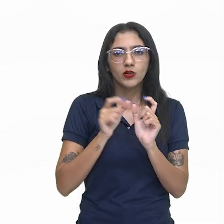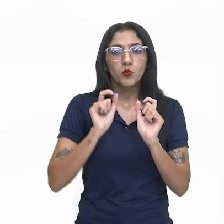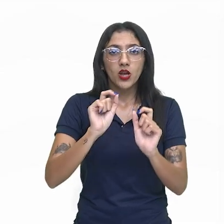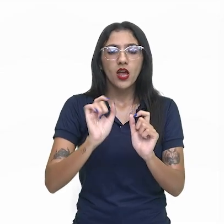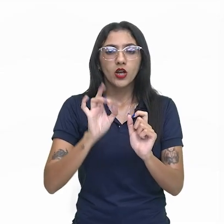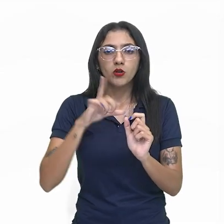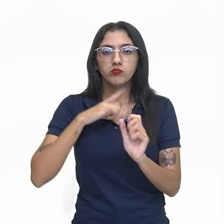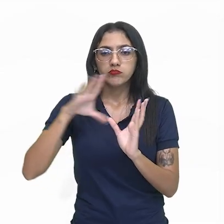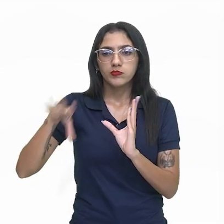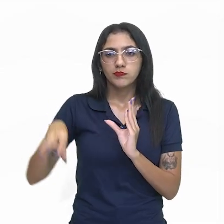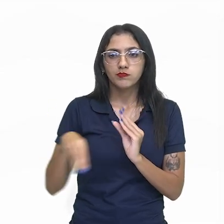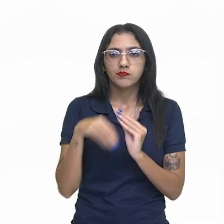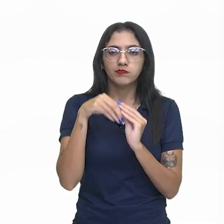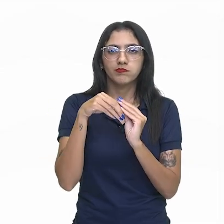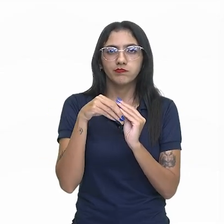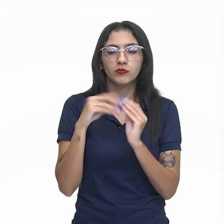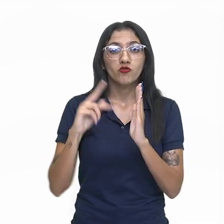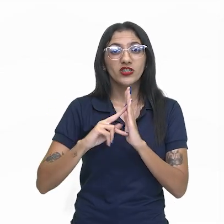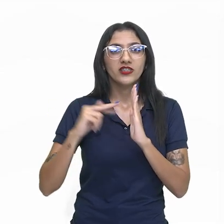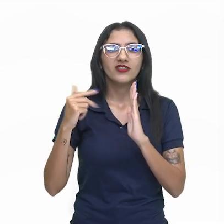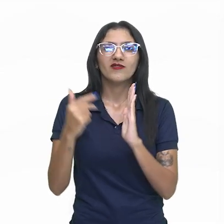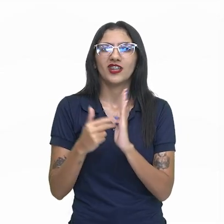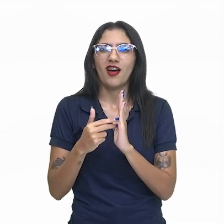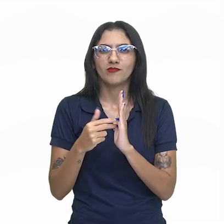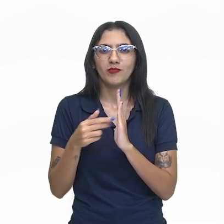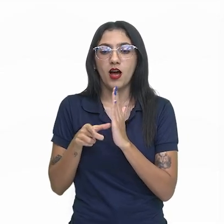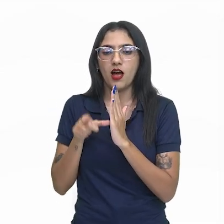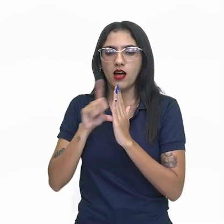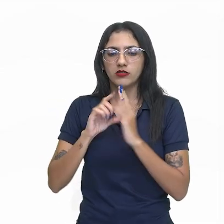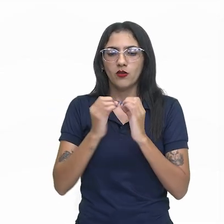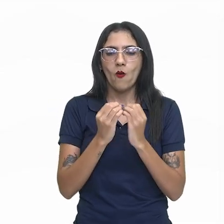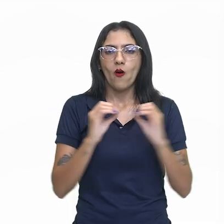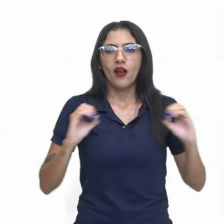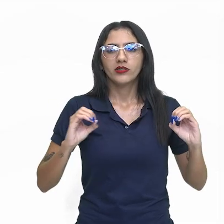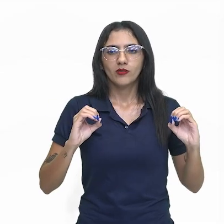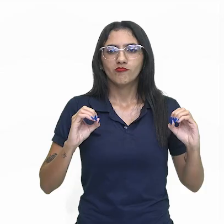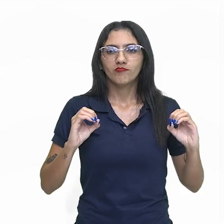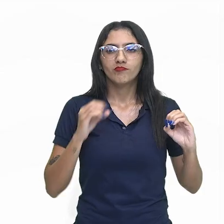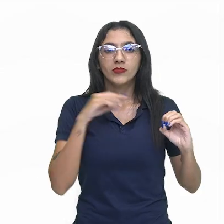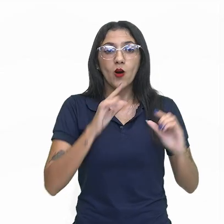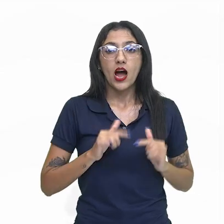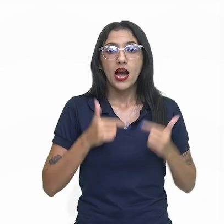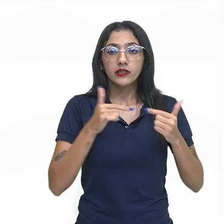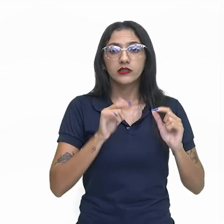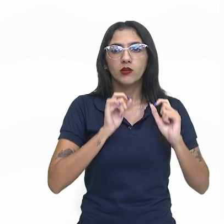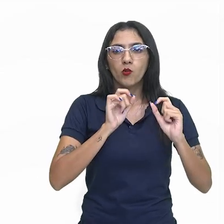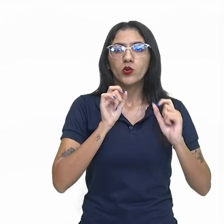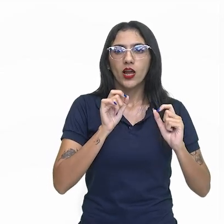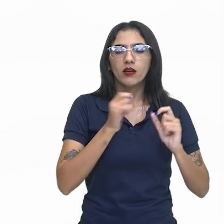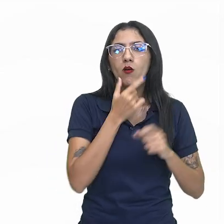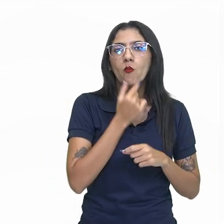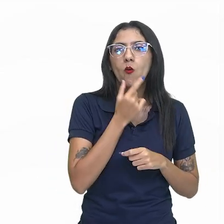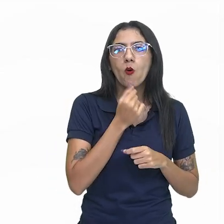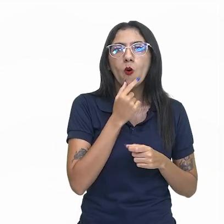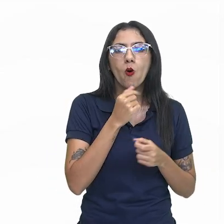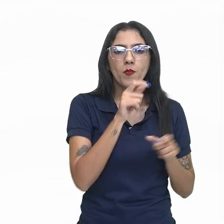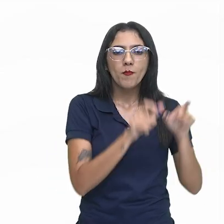adicionar, né, um sentido a outro. Os meninos, eles fizeram essa ação,